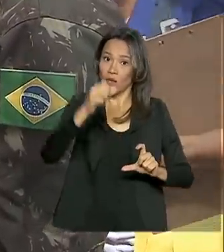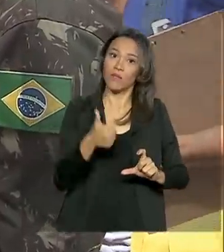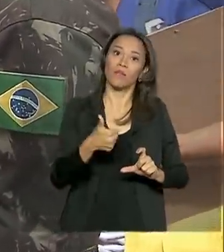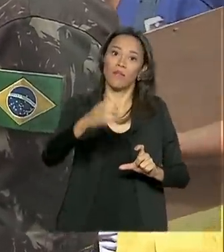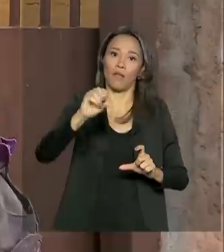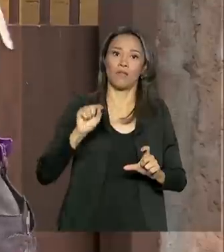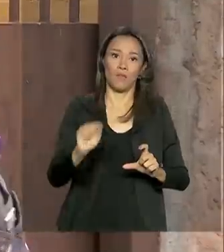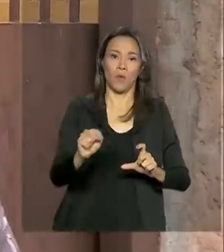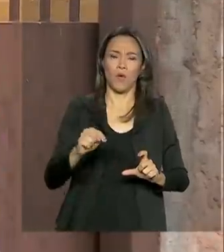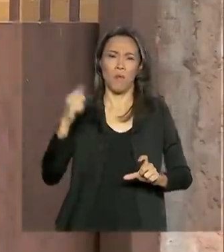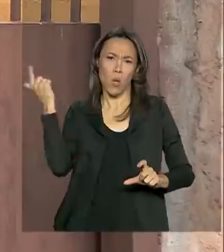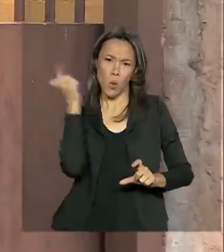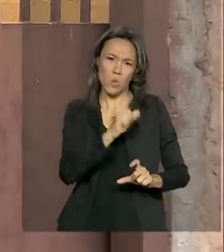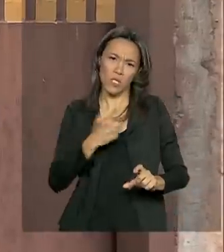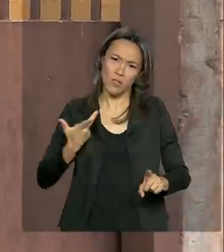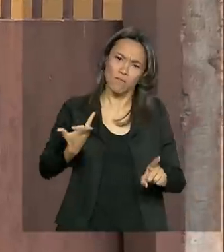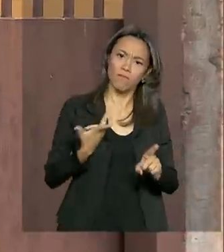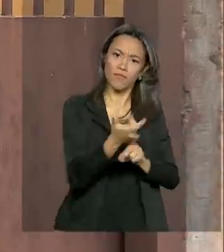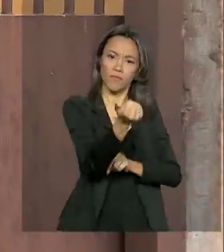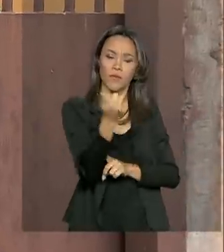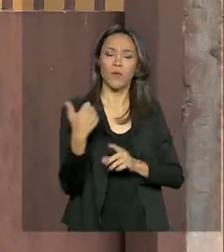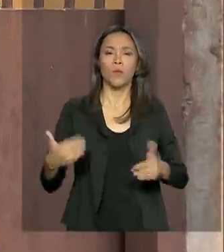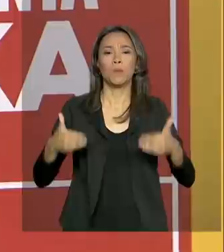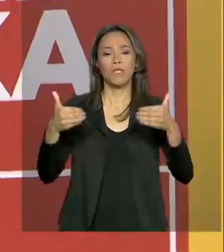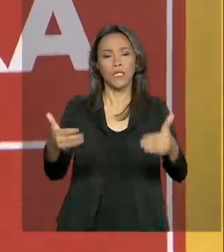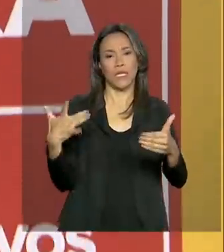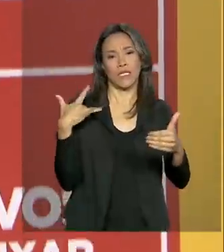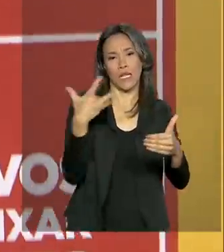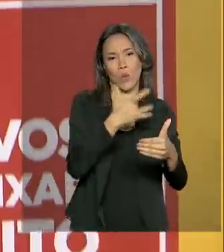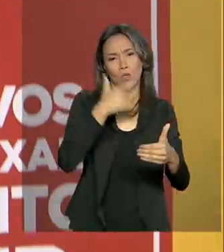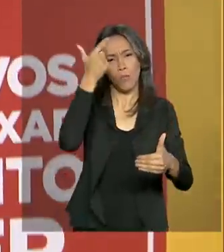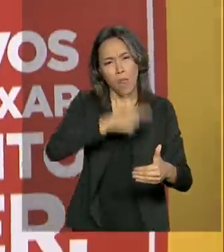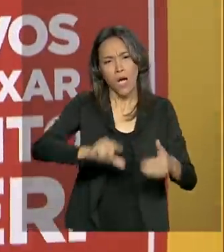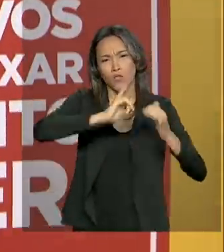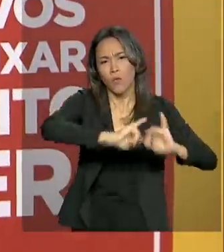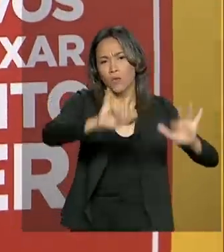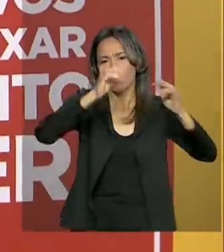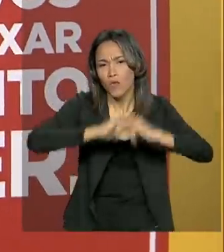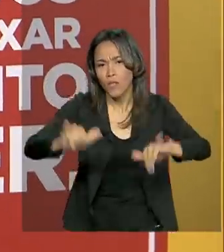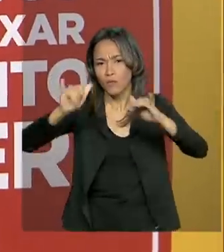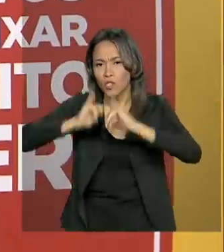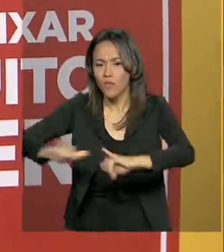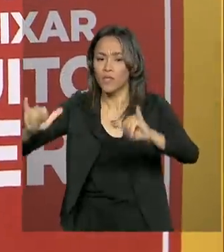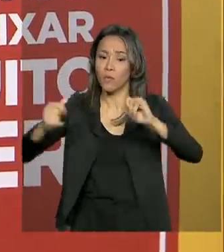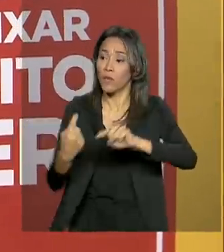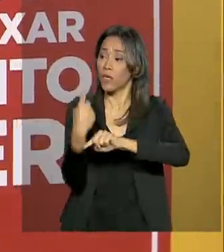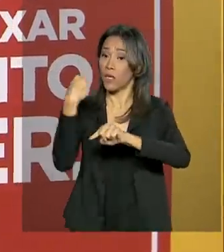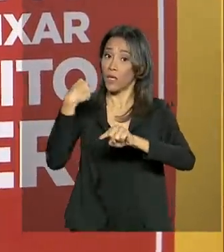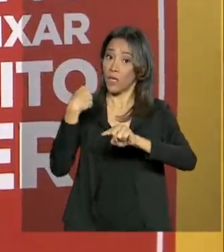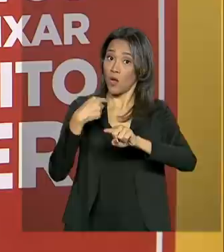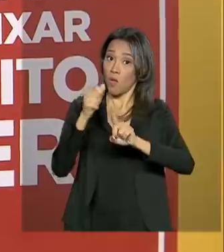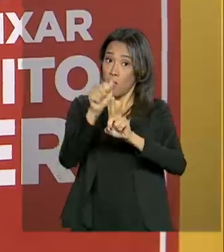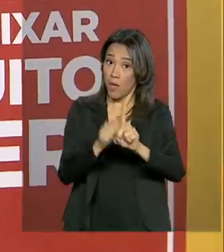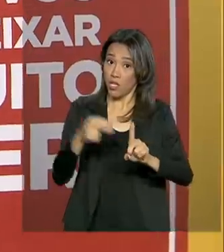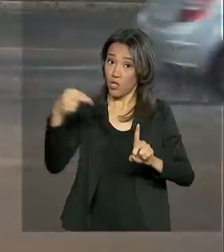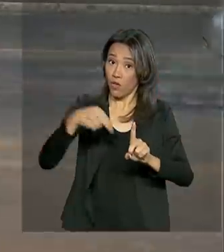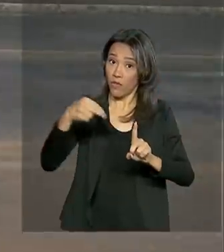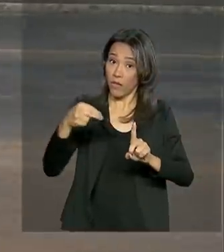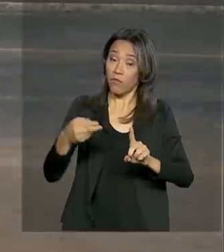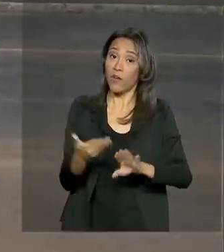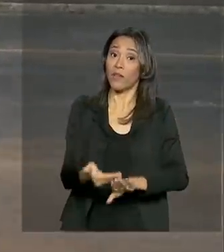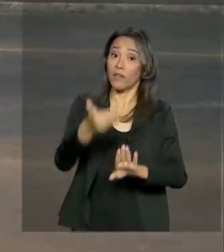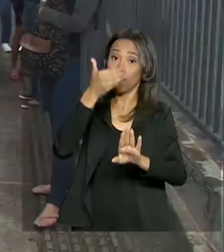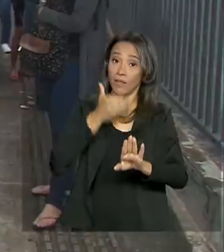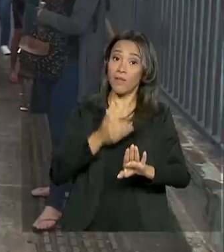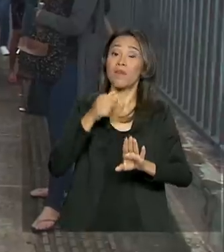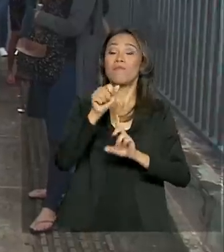essa batalha, o Ministério da Saúde investiu em campanhas. Mas em vez da tradicional, que começa em novembro, a campanha foi antecipada para